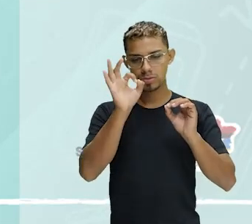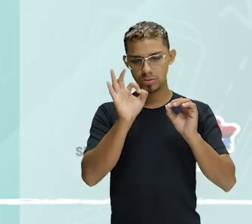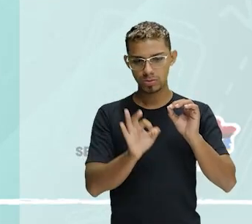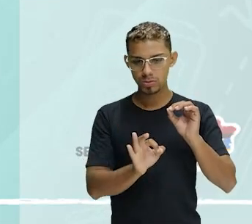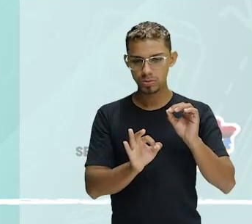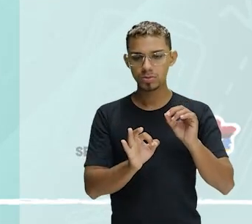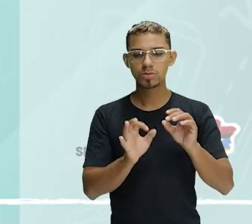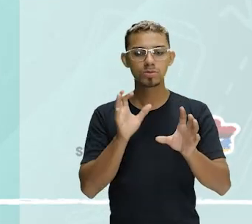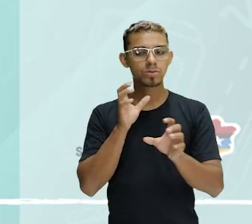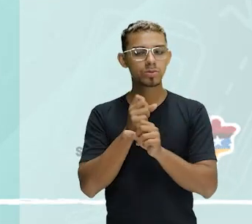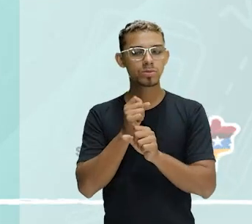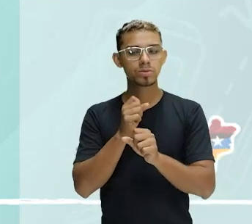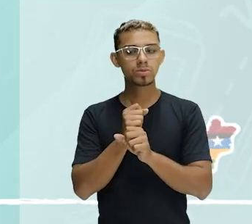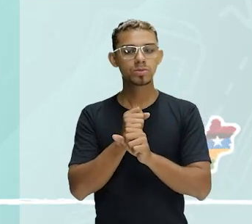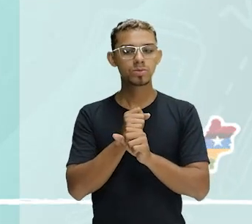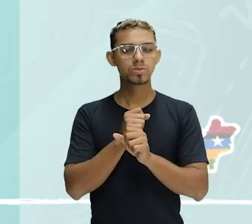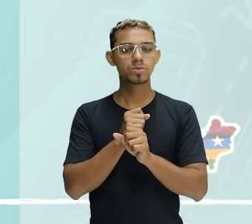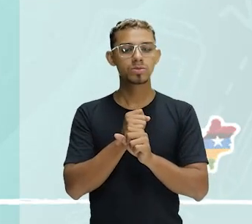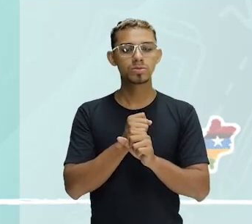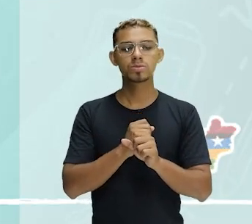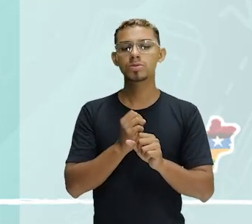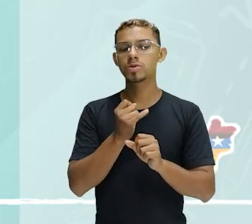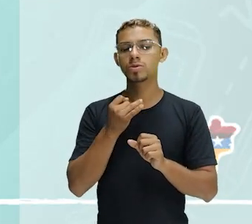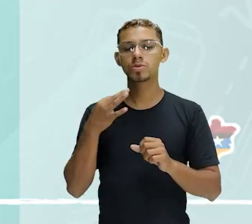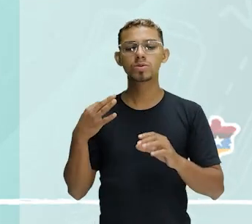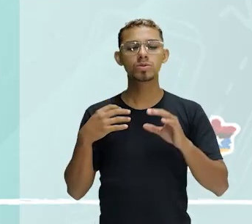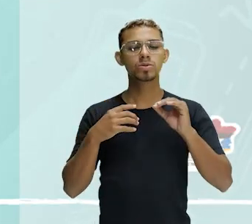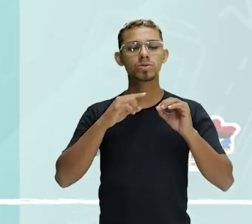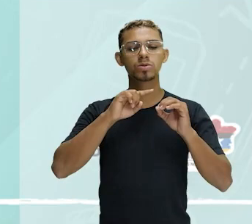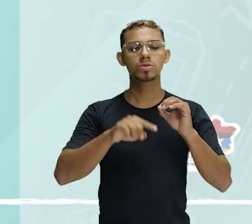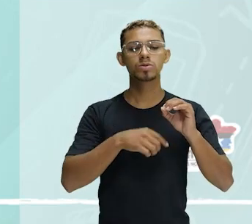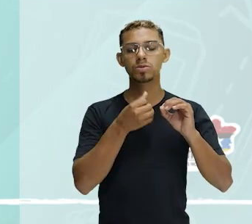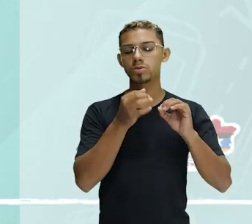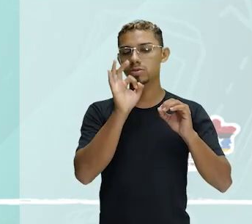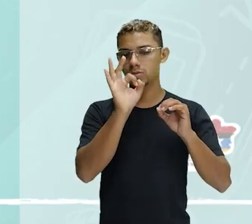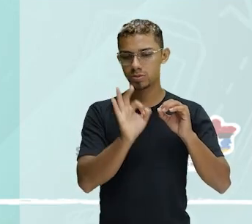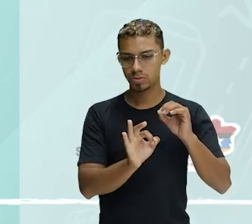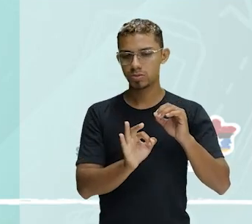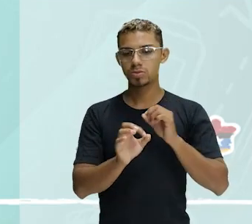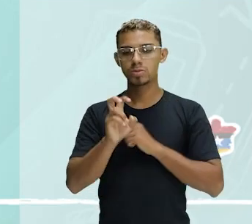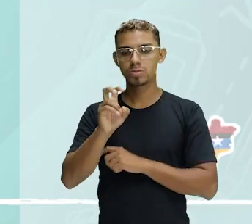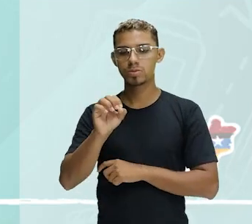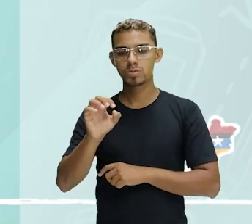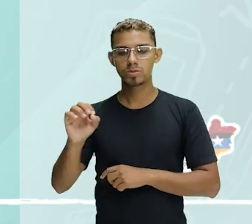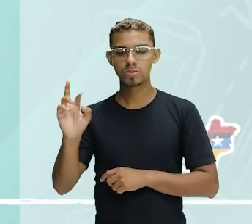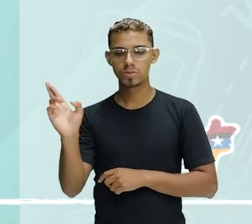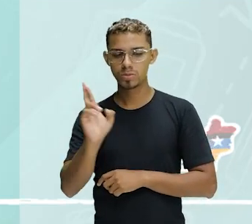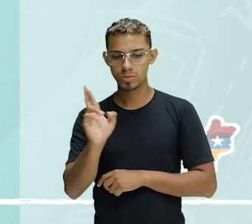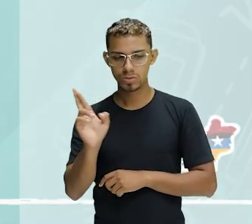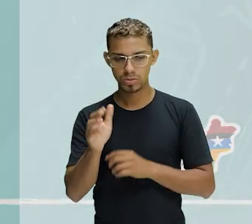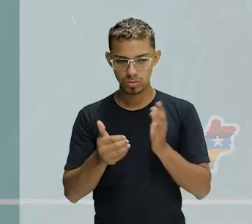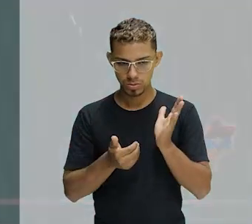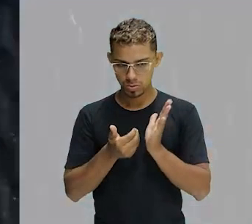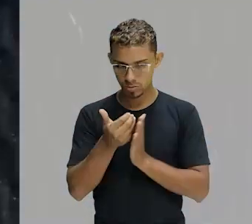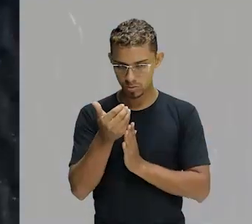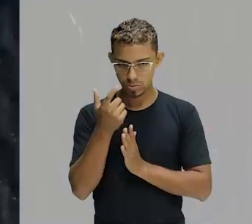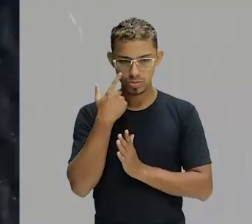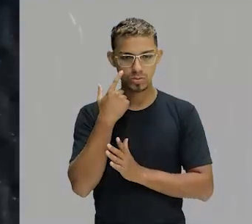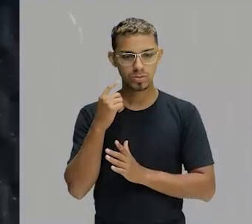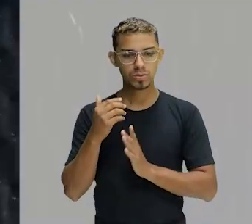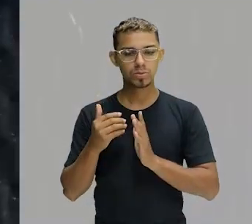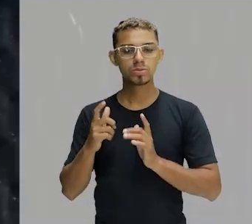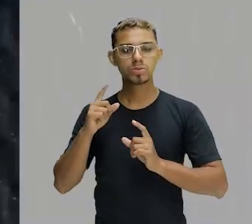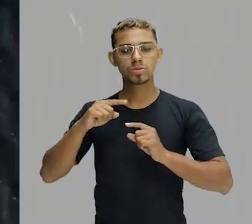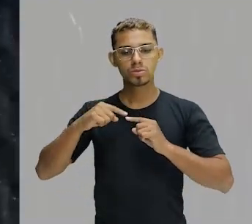vou calcular quanto é 0,6% sobre os R$ 500, que foi o valor inicial, o capital